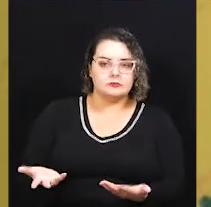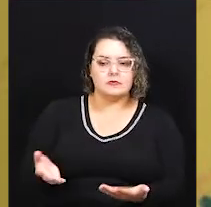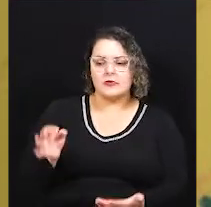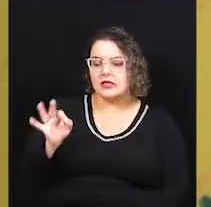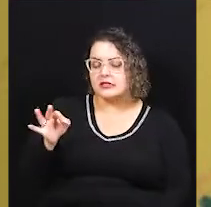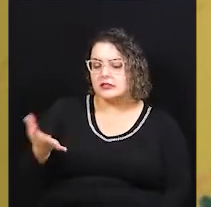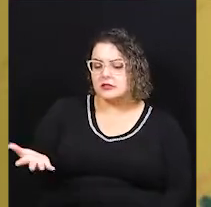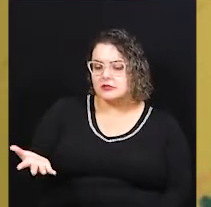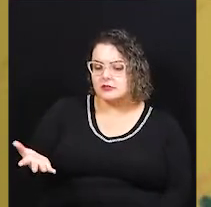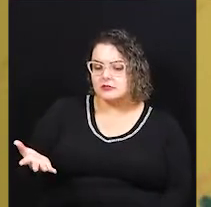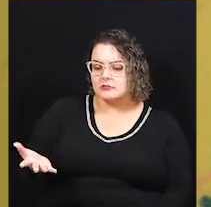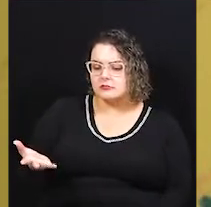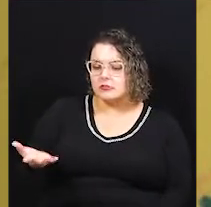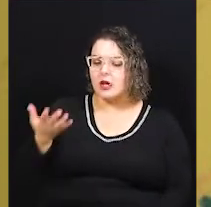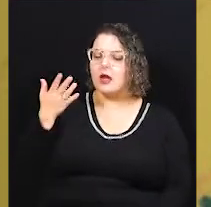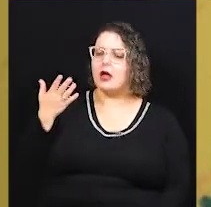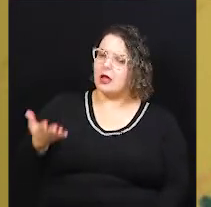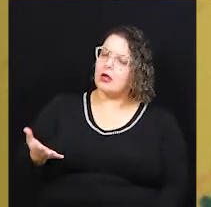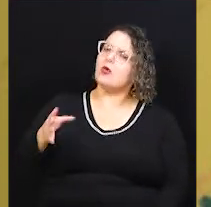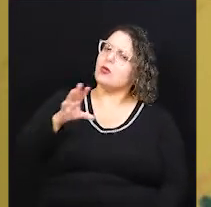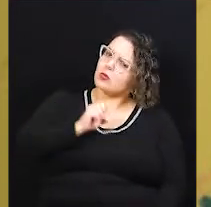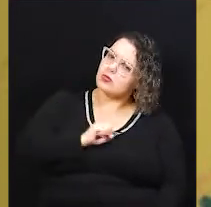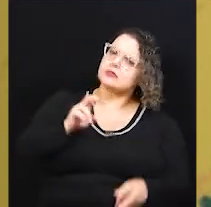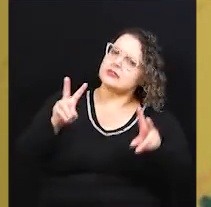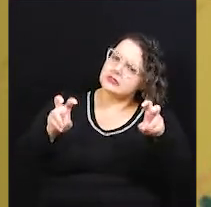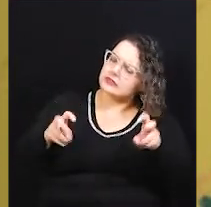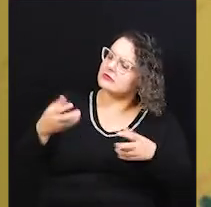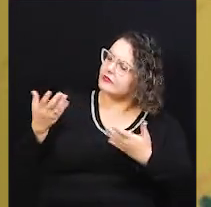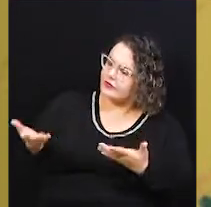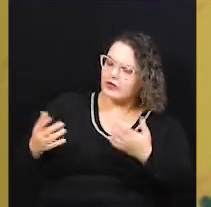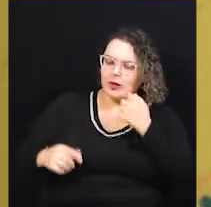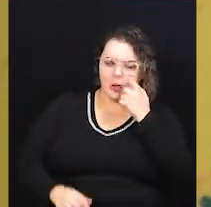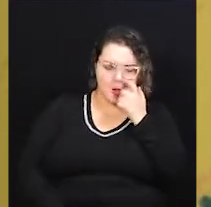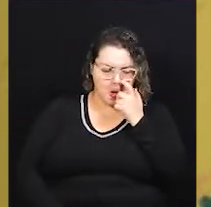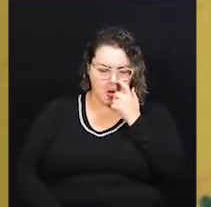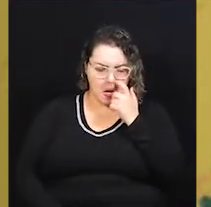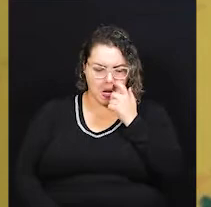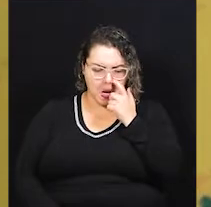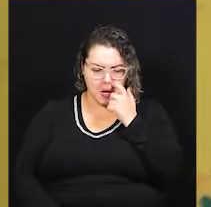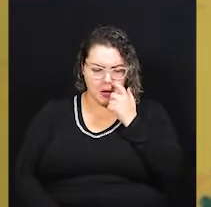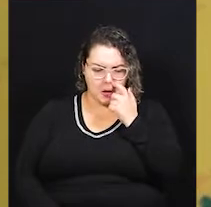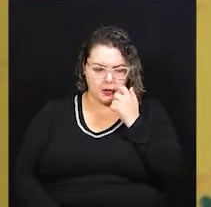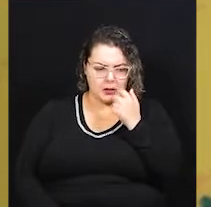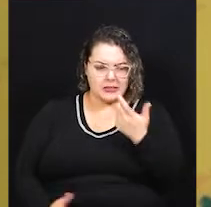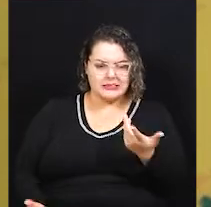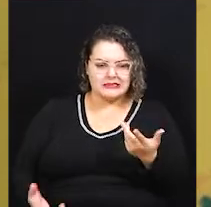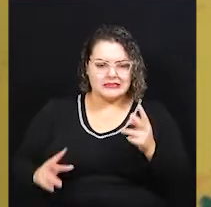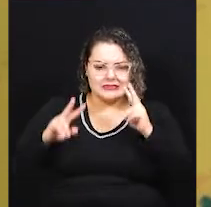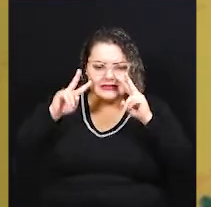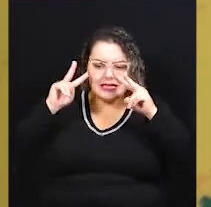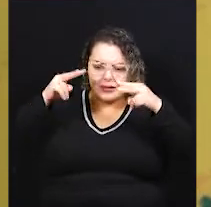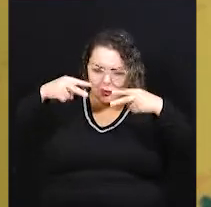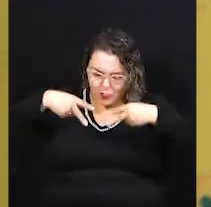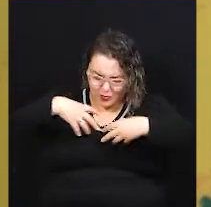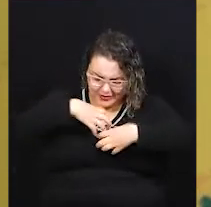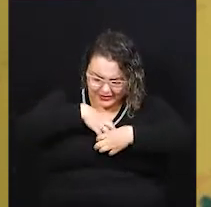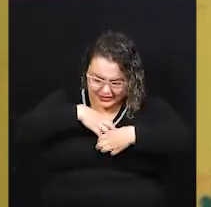com certeza. Agora, gostei muito dessa frase da senhora, né? De ter que reconhecer os